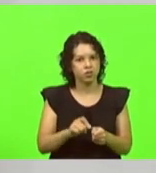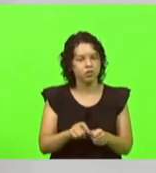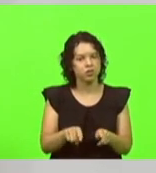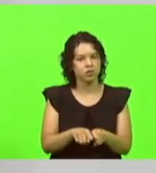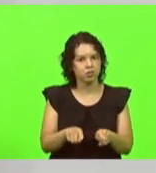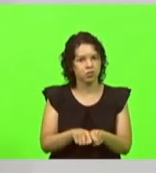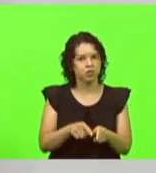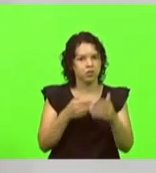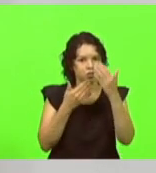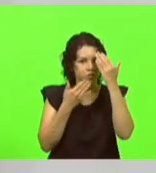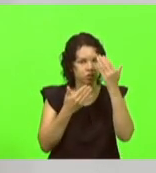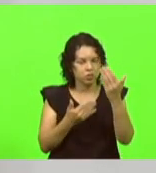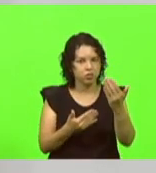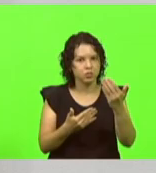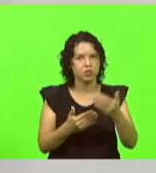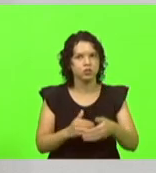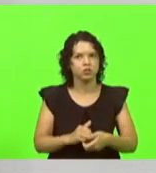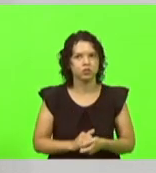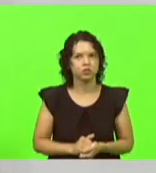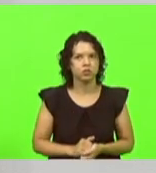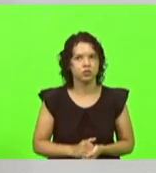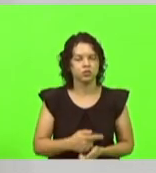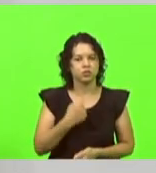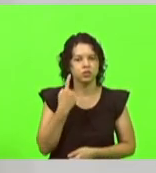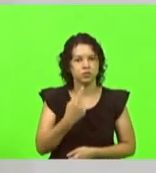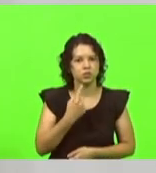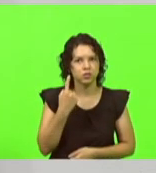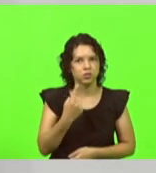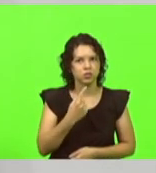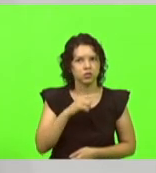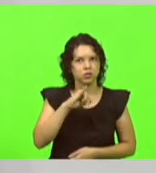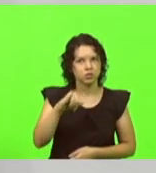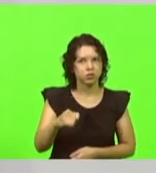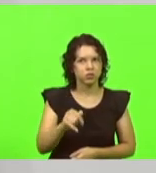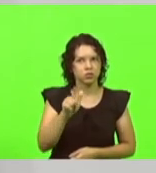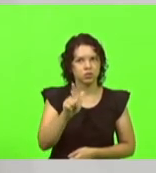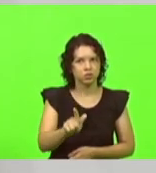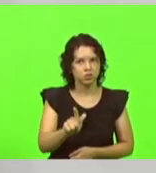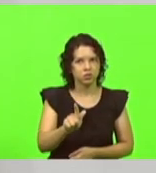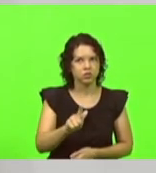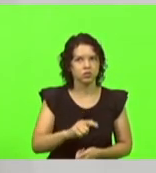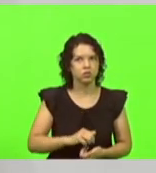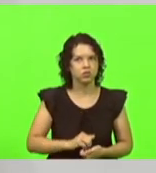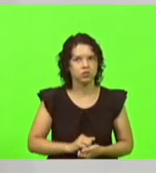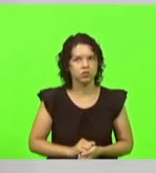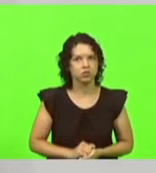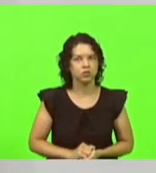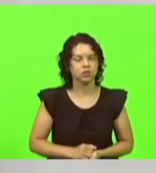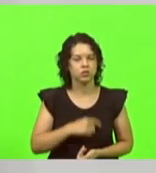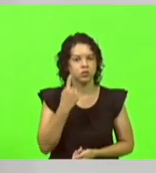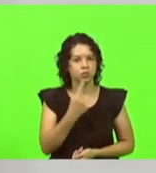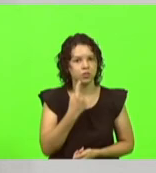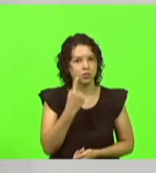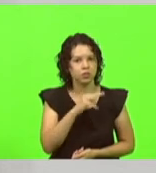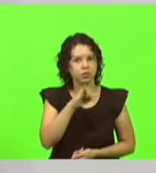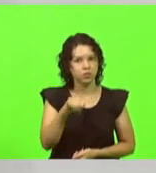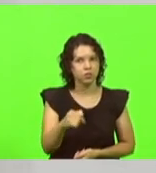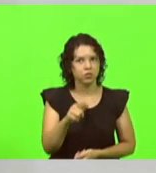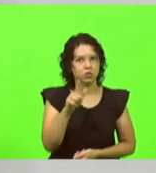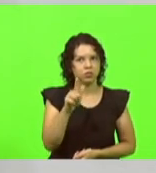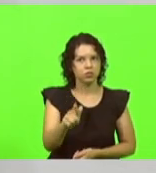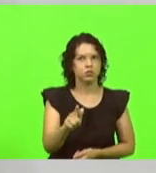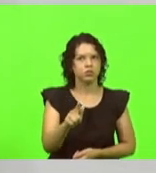agradecimento ao deputado Júlio Garcia. Deputado Júlio, o